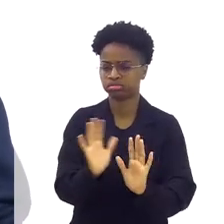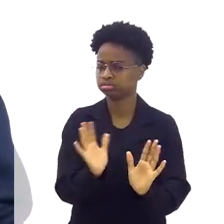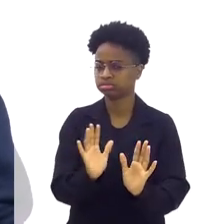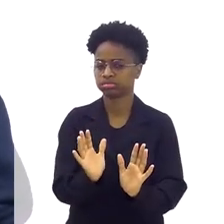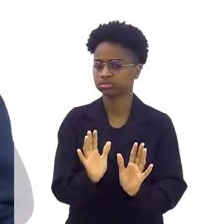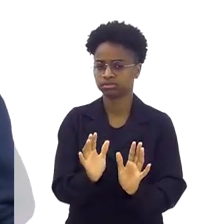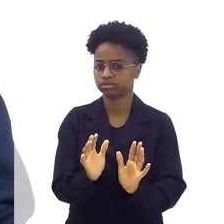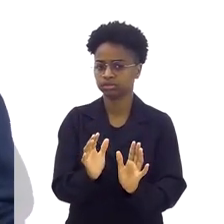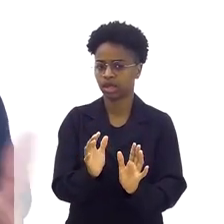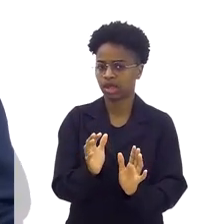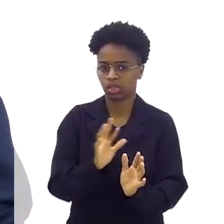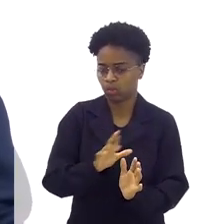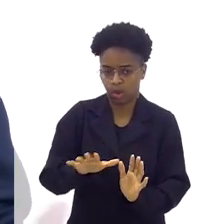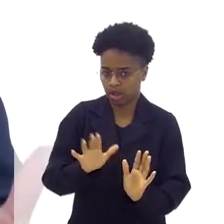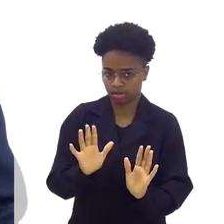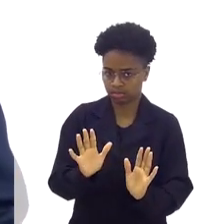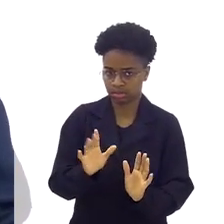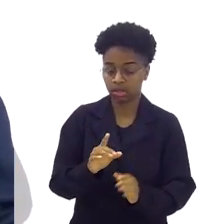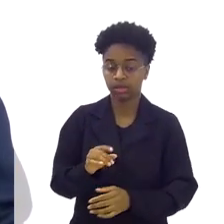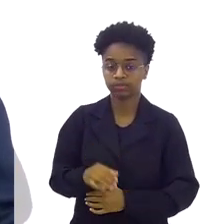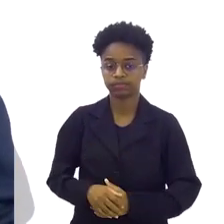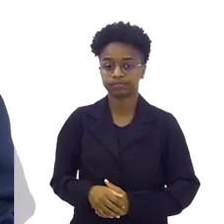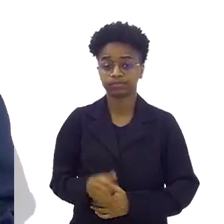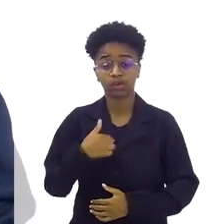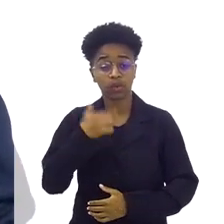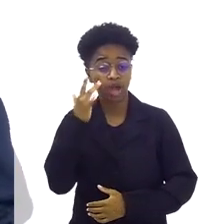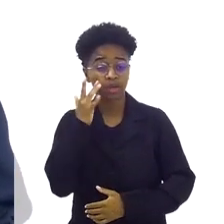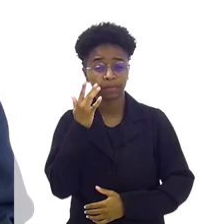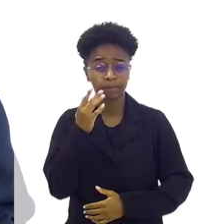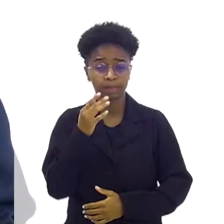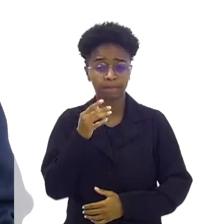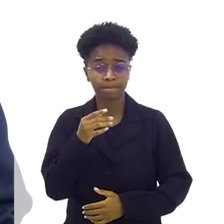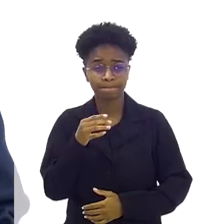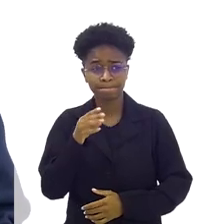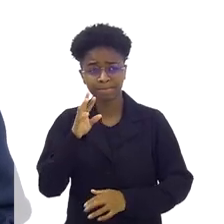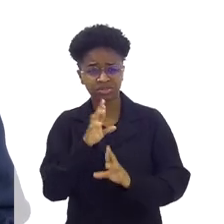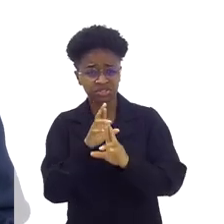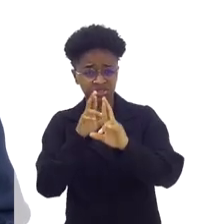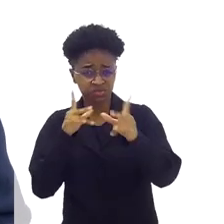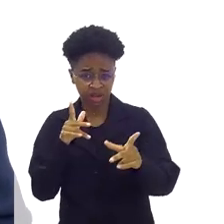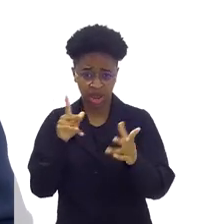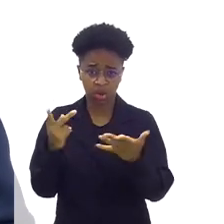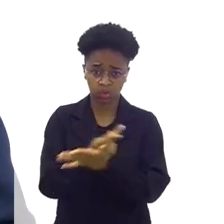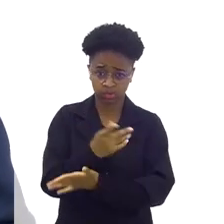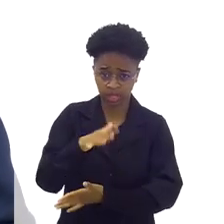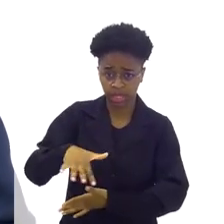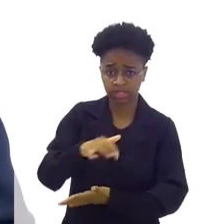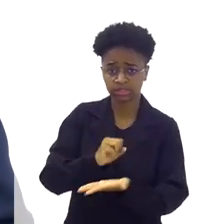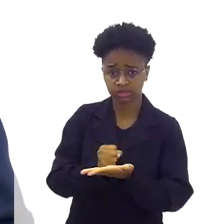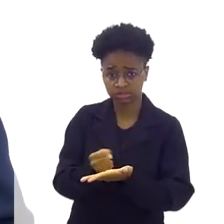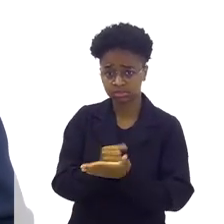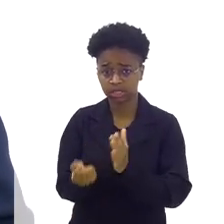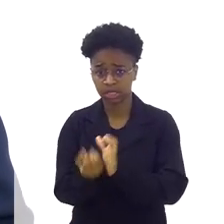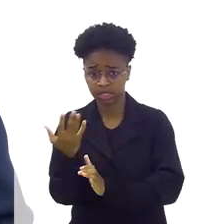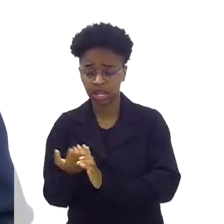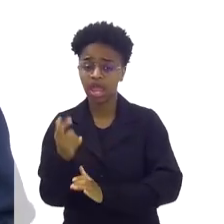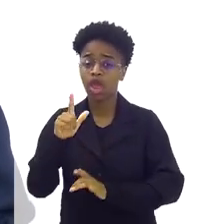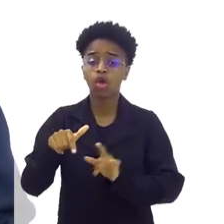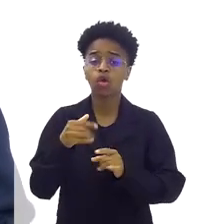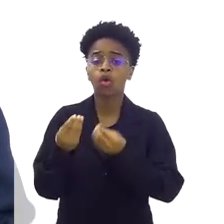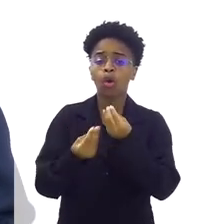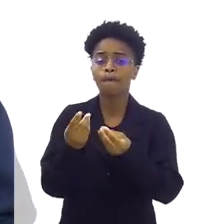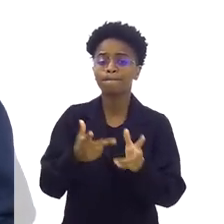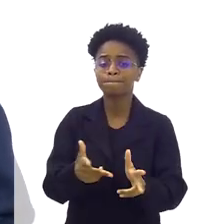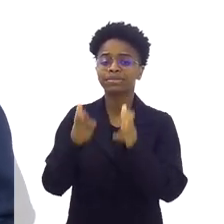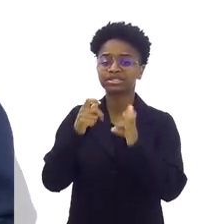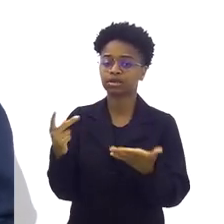entrega pro jogador diretamente. Acho que a coisa mais diferente que existe na área de desenvolvimento de jogos é a